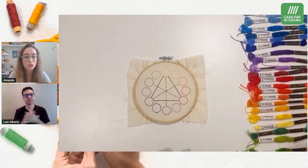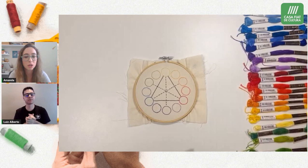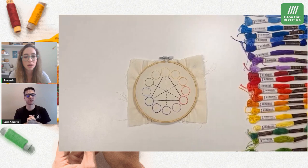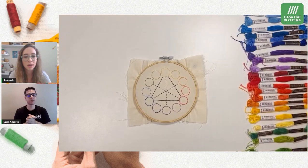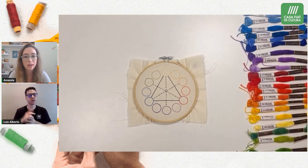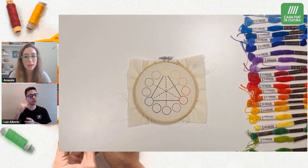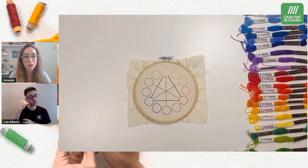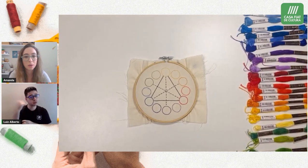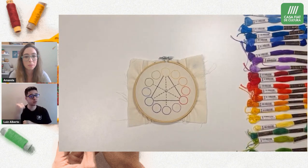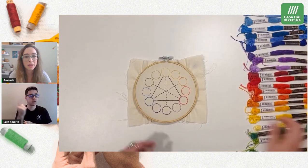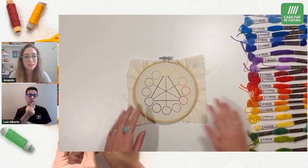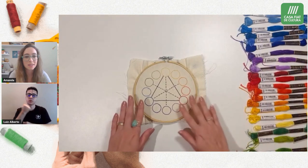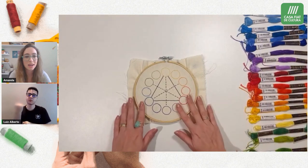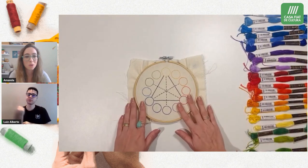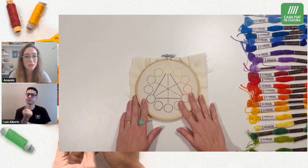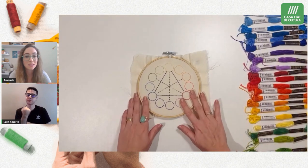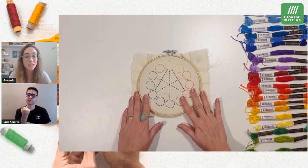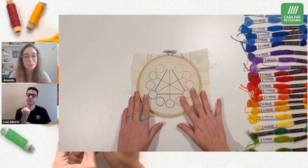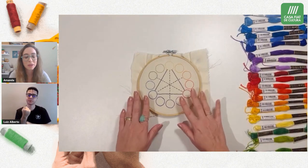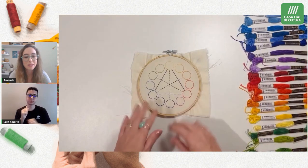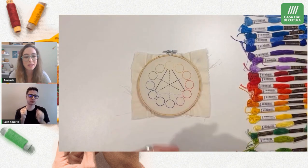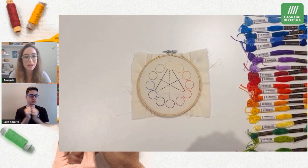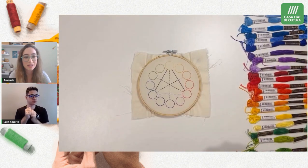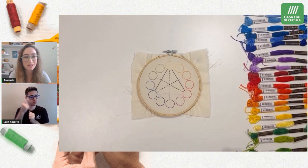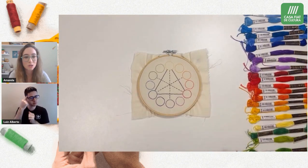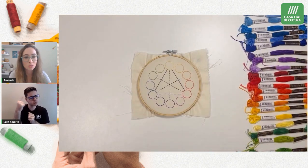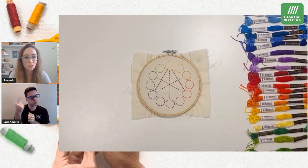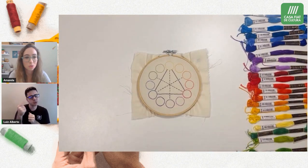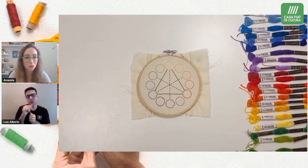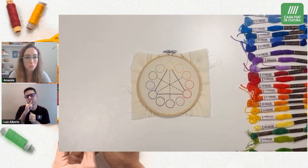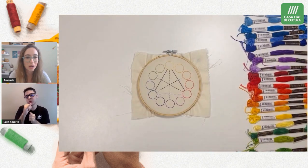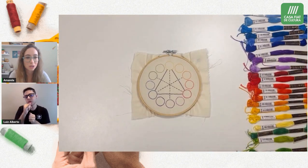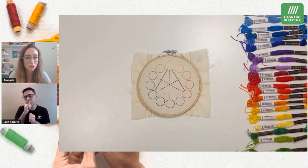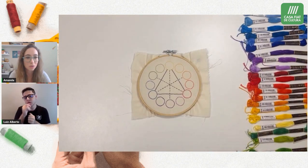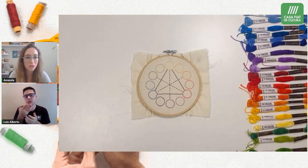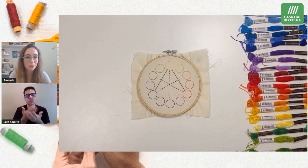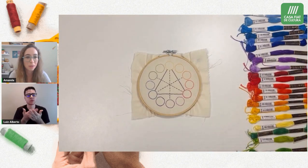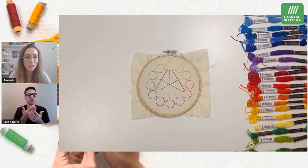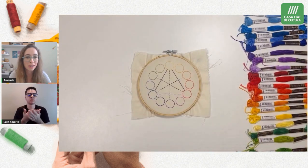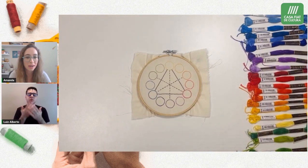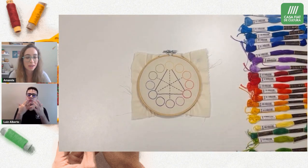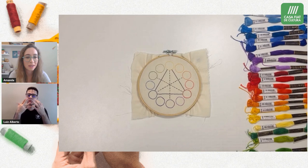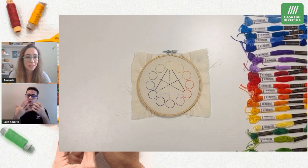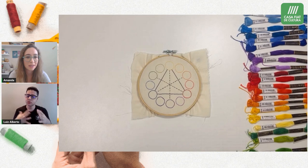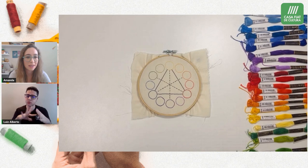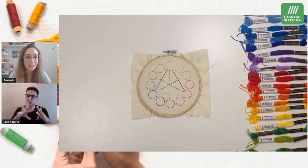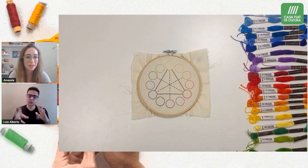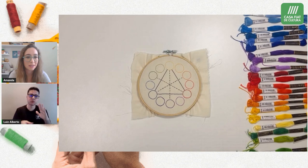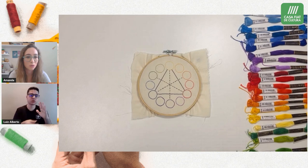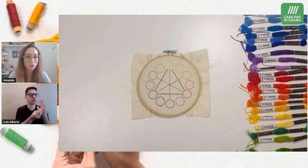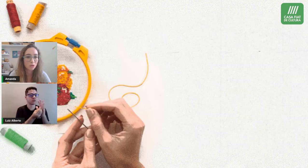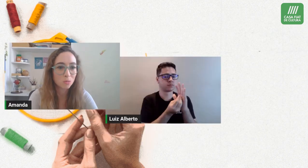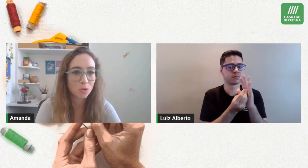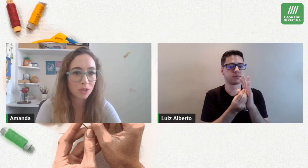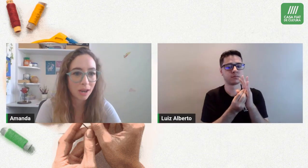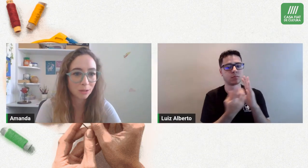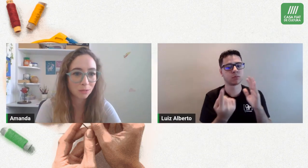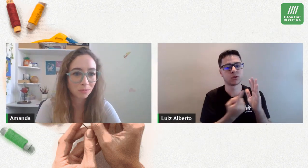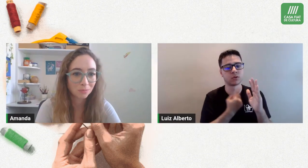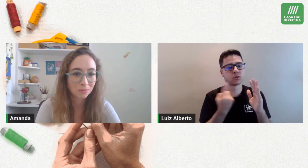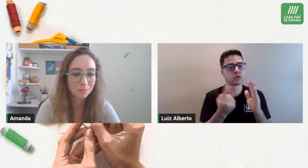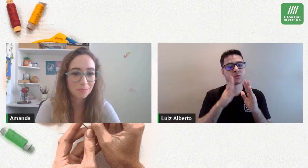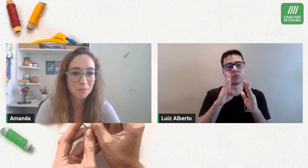para a gente pensar, começar a pensar esse estudo cromático e aplicar no nosso